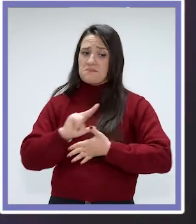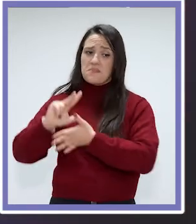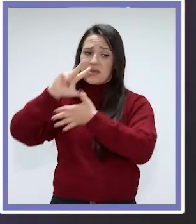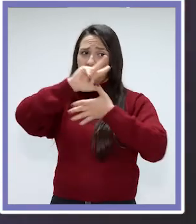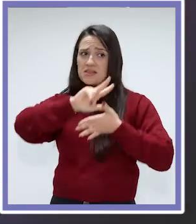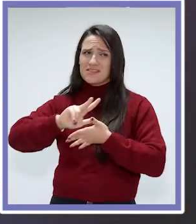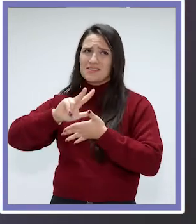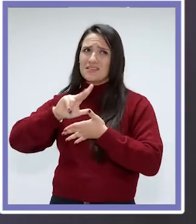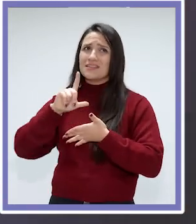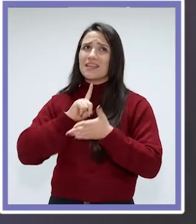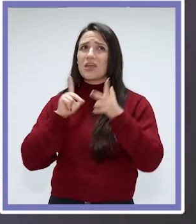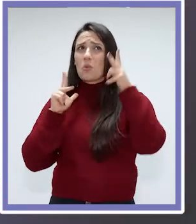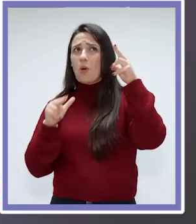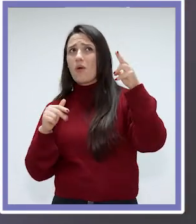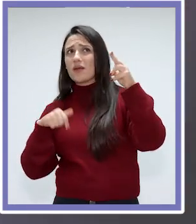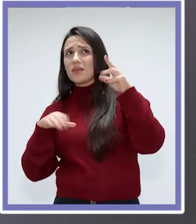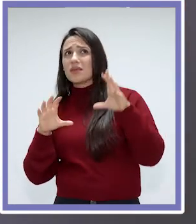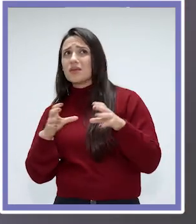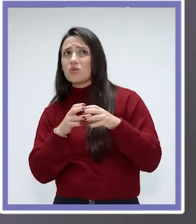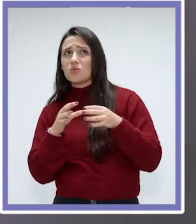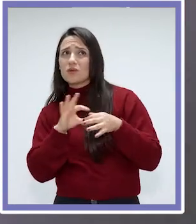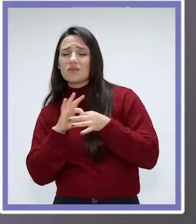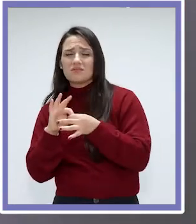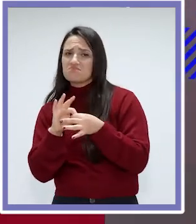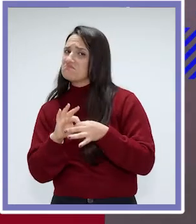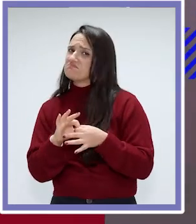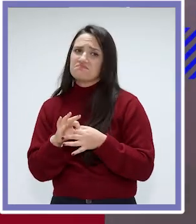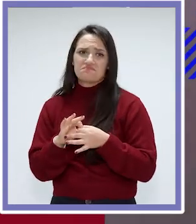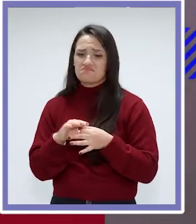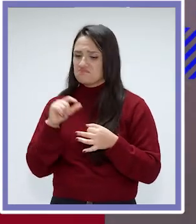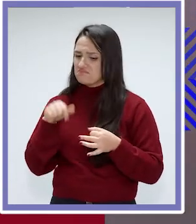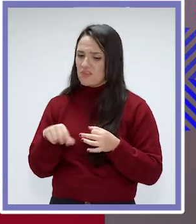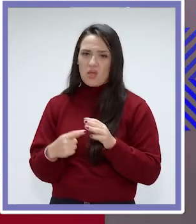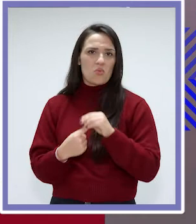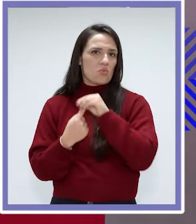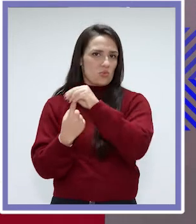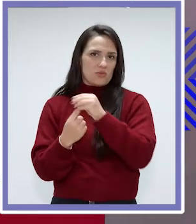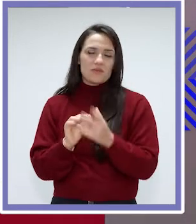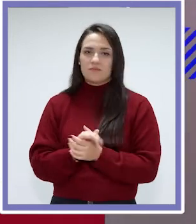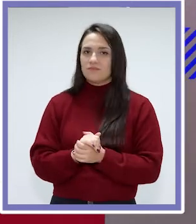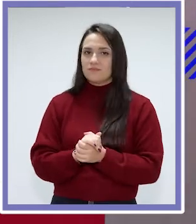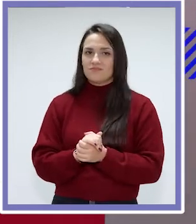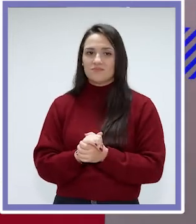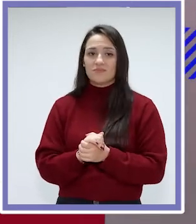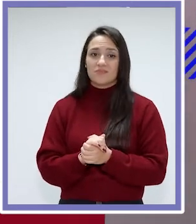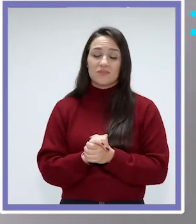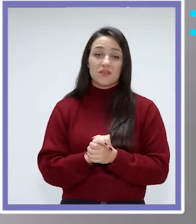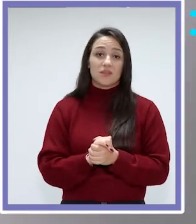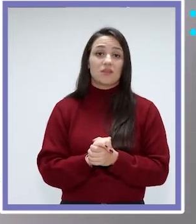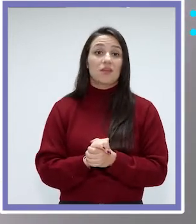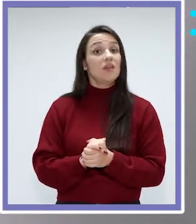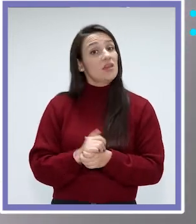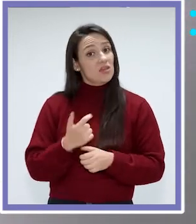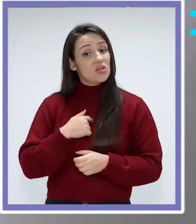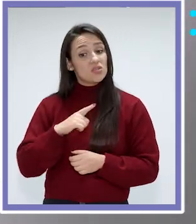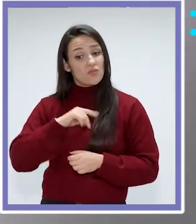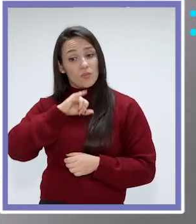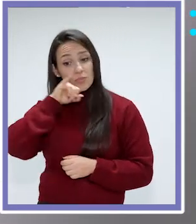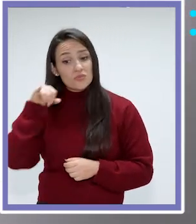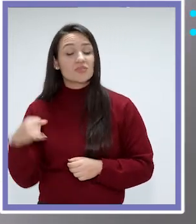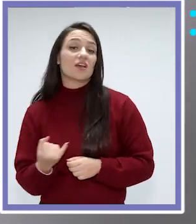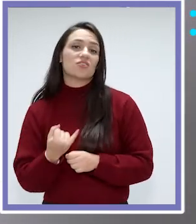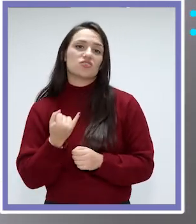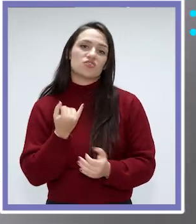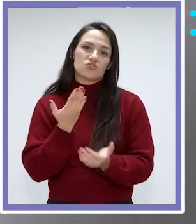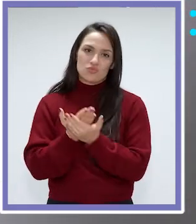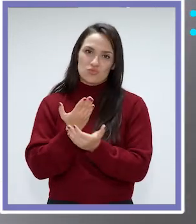Latina, e eu acho que nem assim, com o objetivo, que geralmente a universidade tem uma tradição de fazer internacionalização, né? Eu tive oportunidades, por